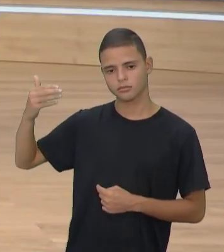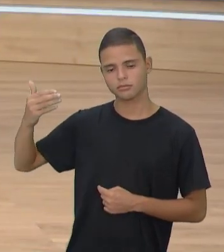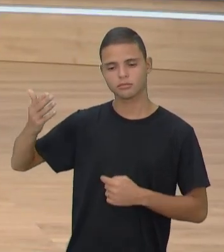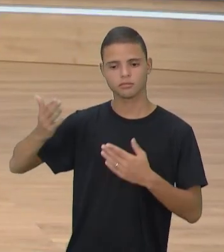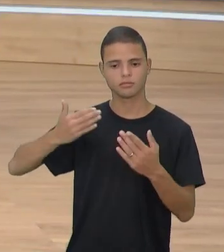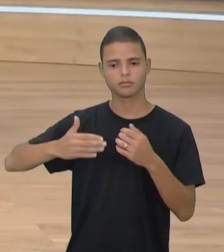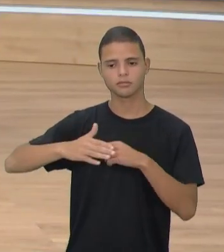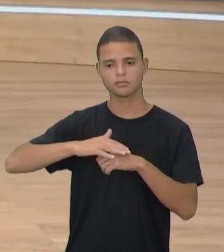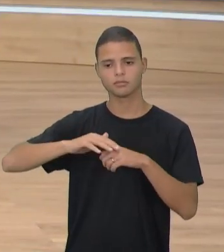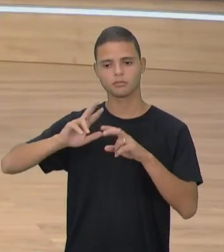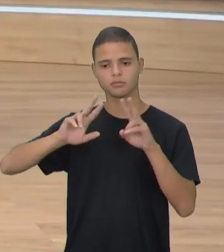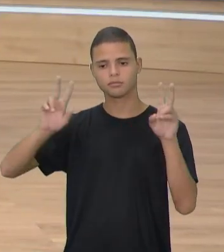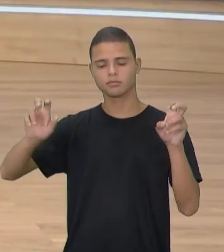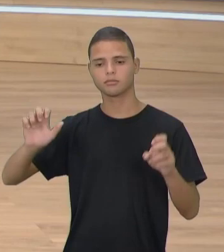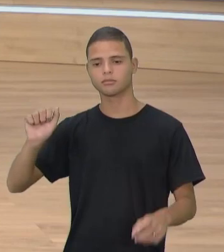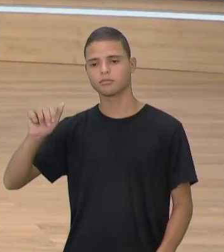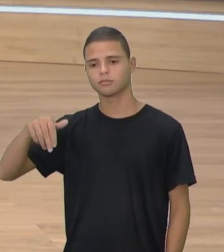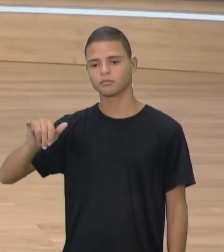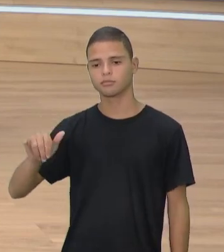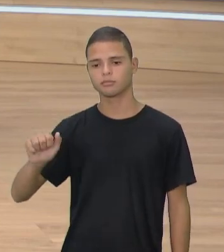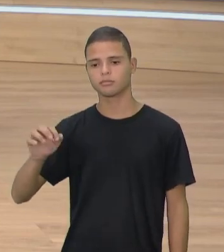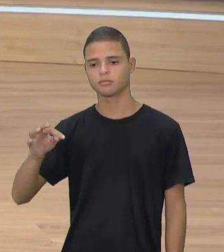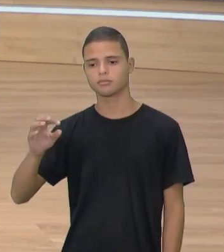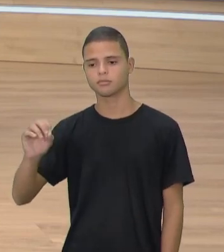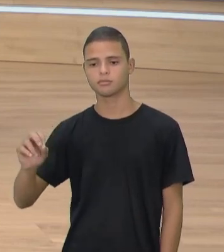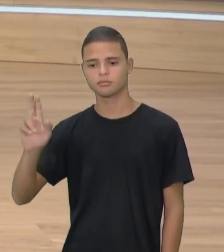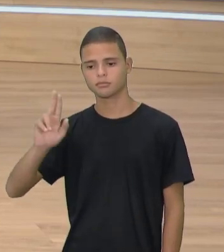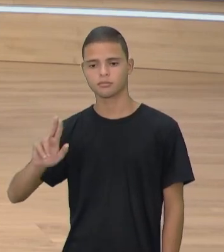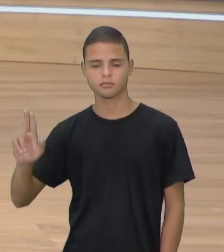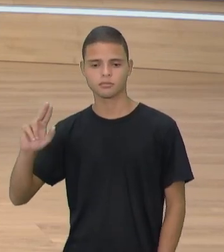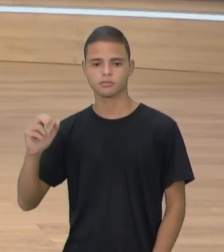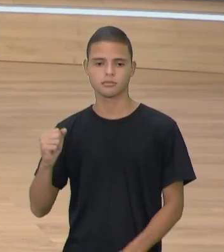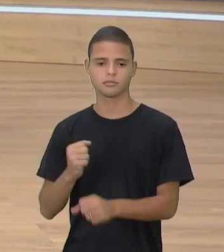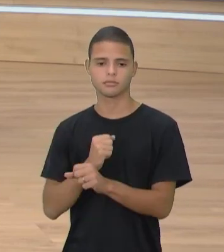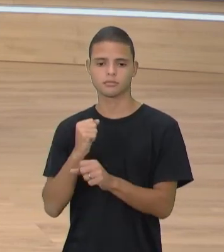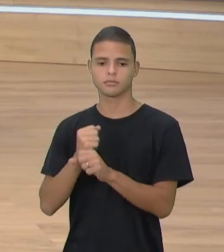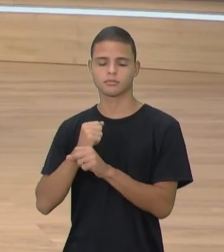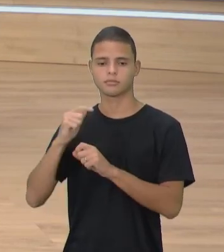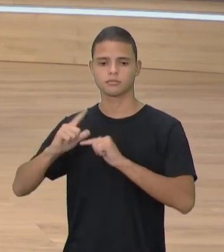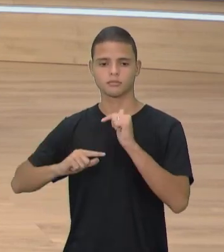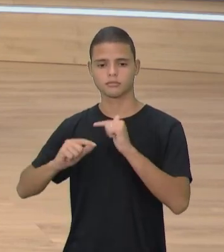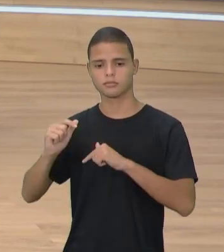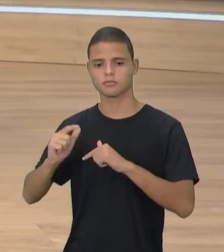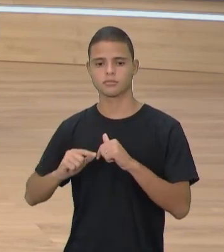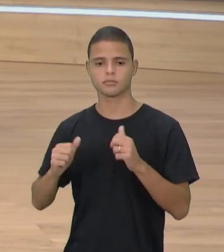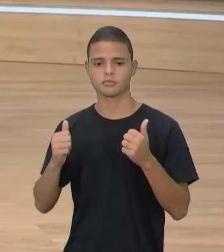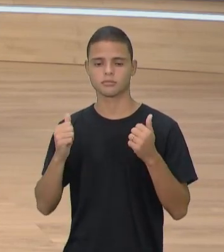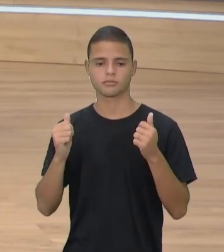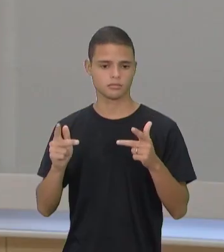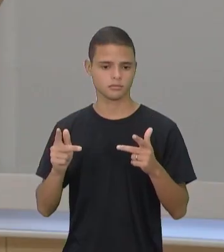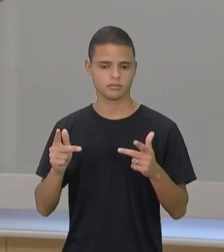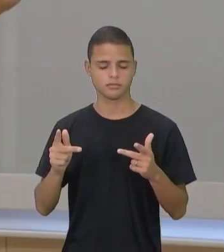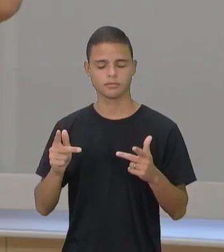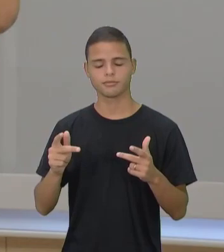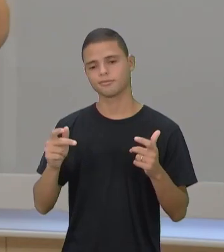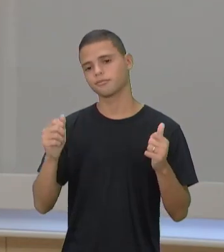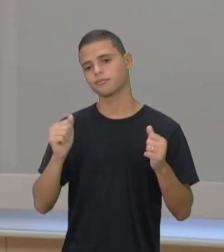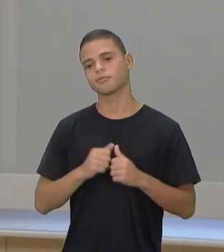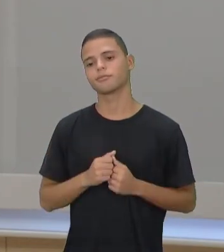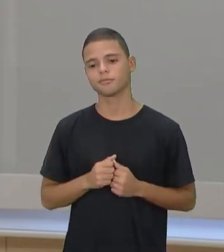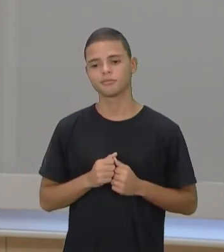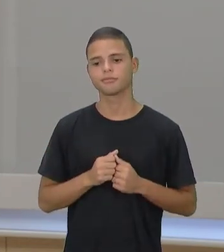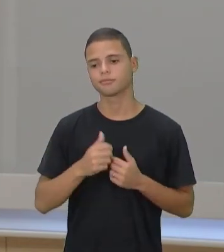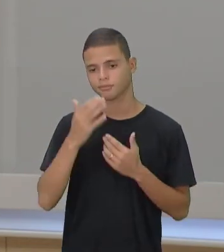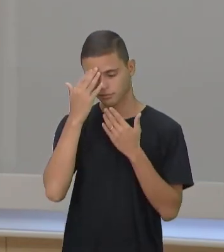tema aí do amianto na utilização de materiais, na formação de materiais. Ok, estudantes? A